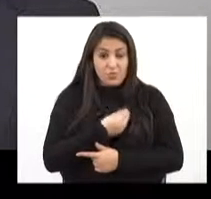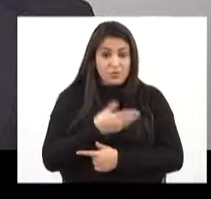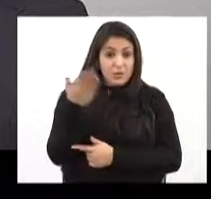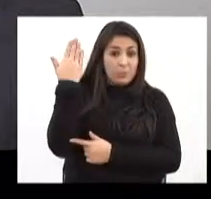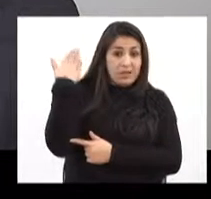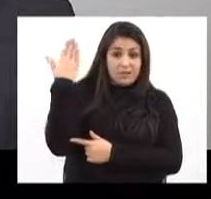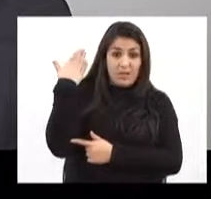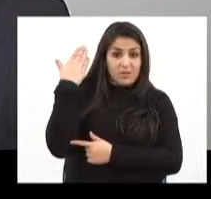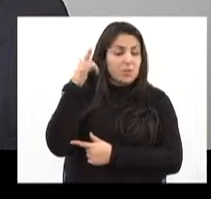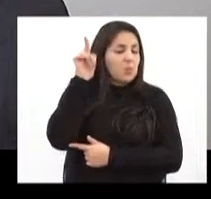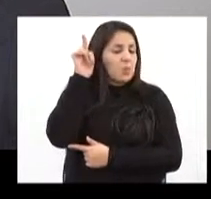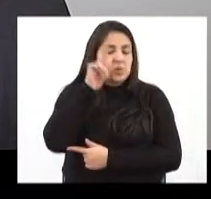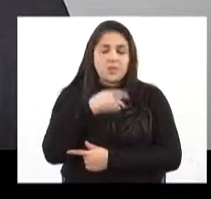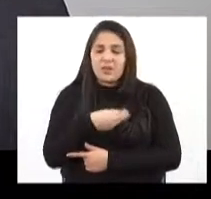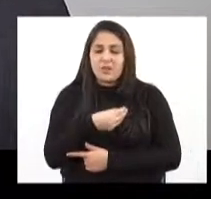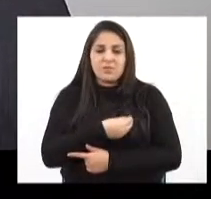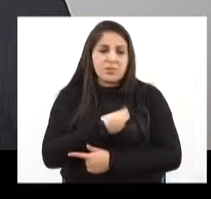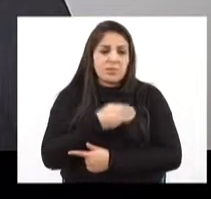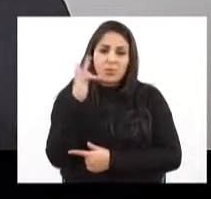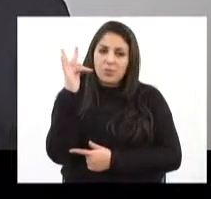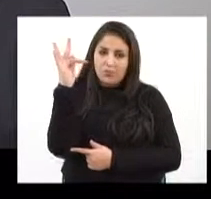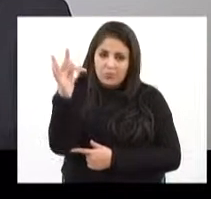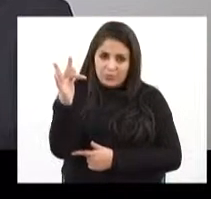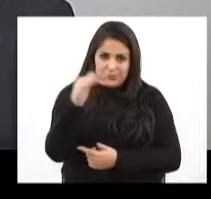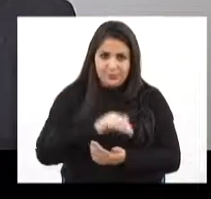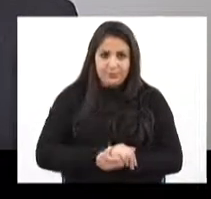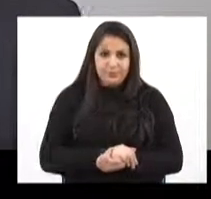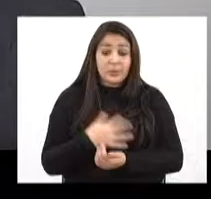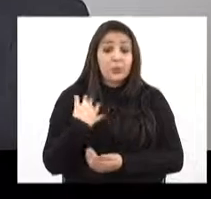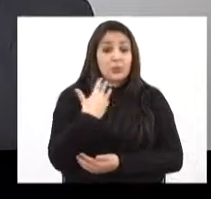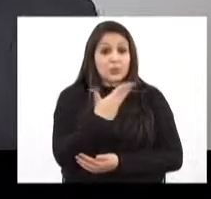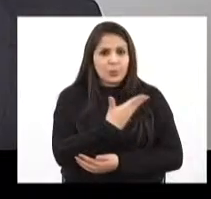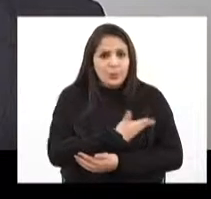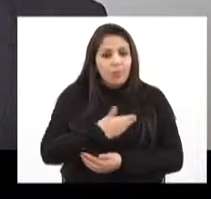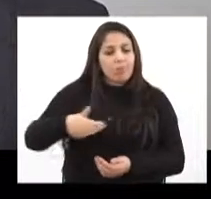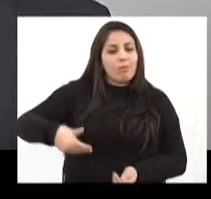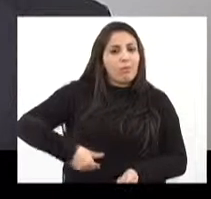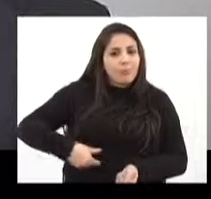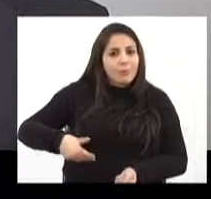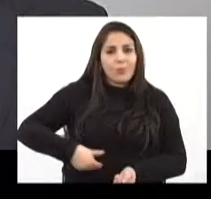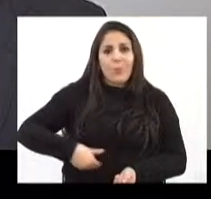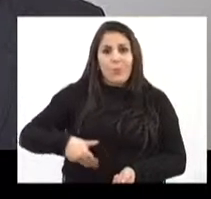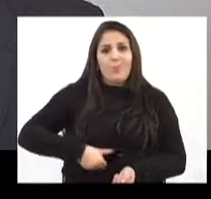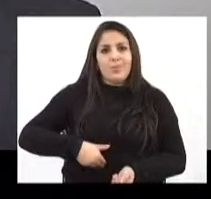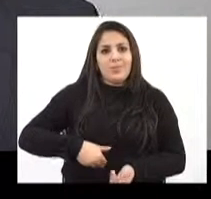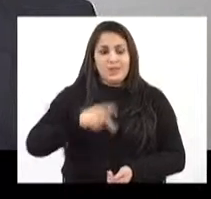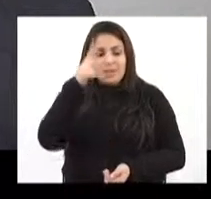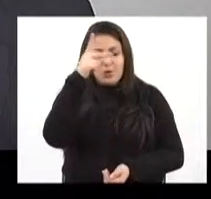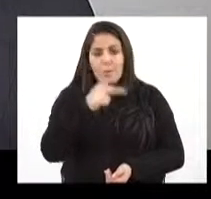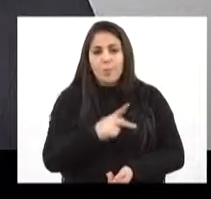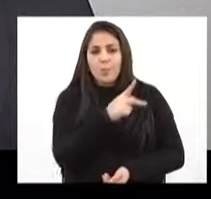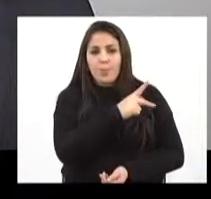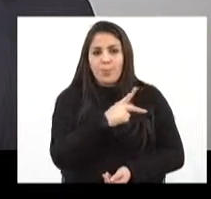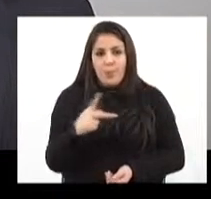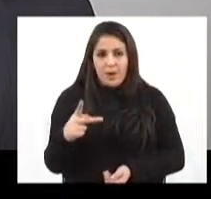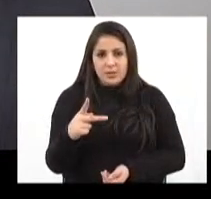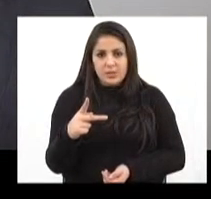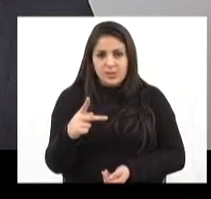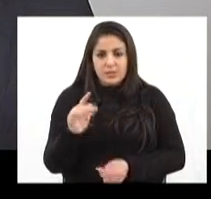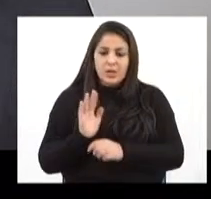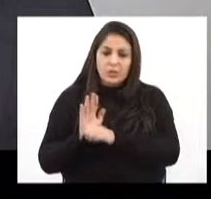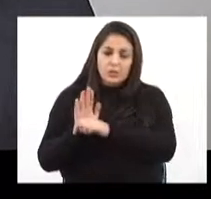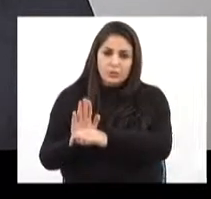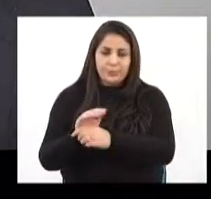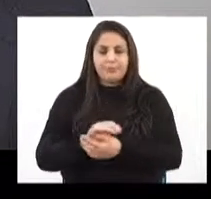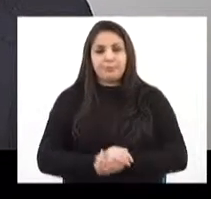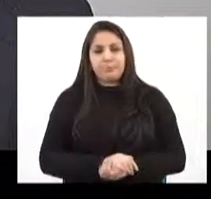vive a história futura. Eu quero dizer, nós passava fome, e graças ao padre Benjamin, a minha afinada mãe,